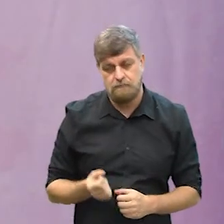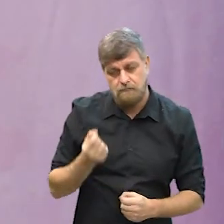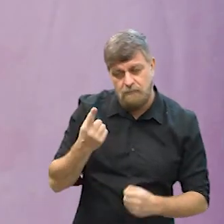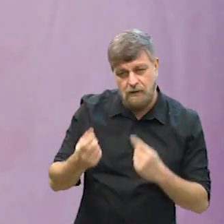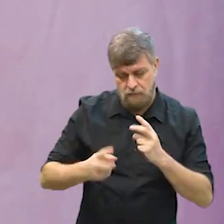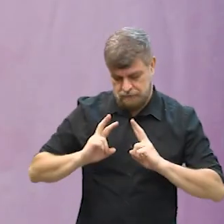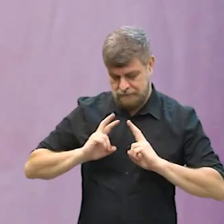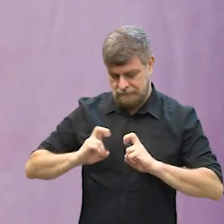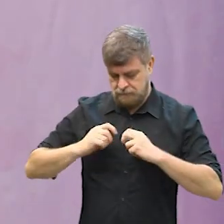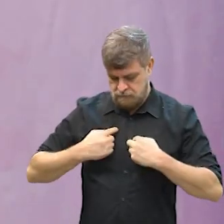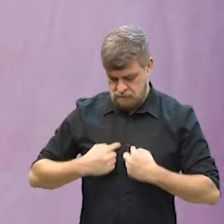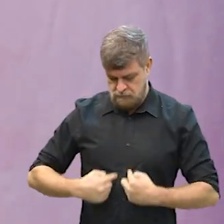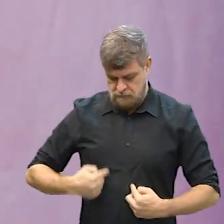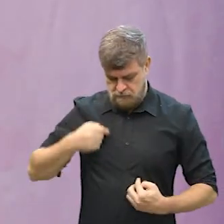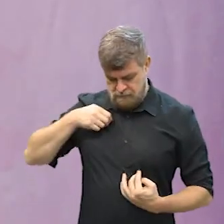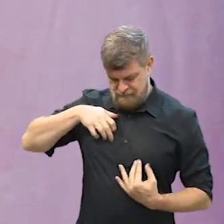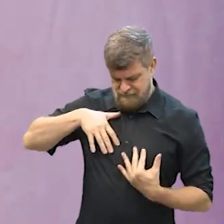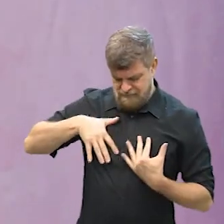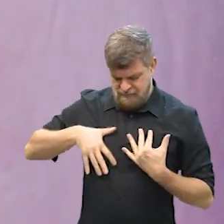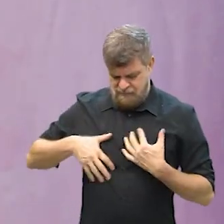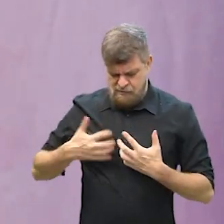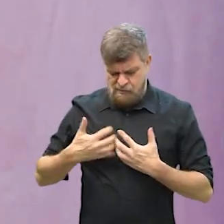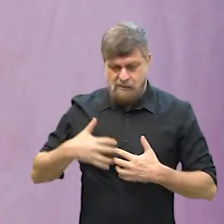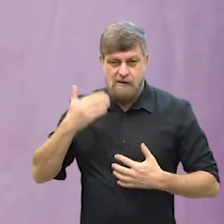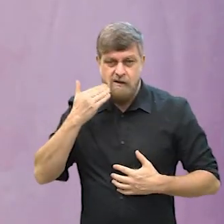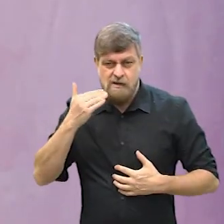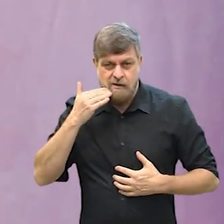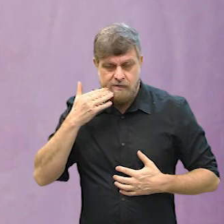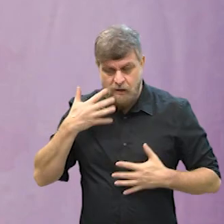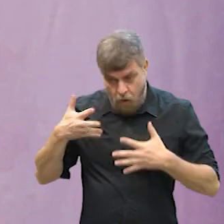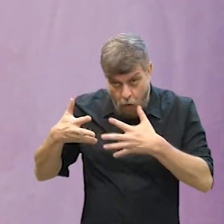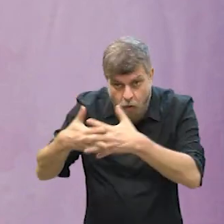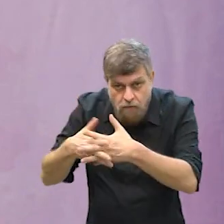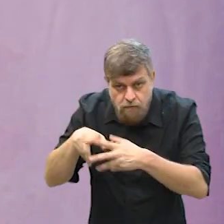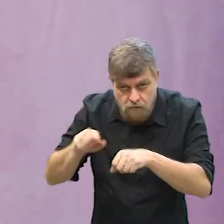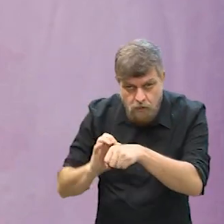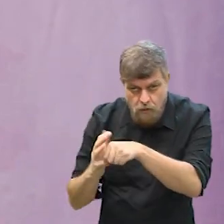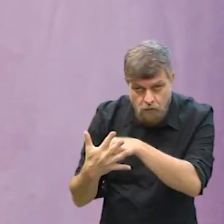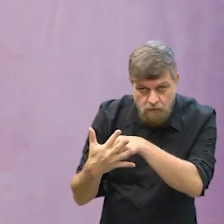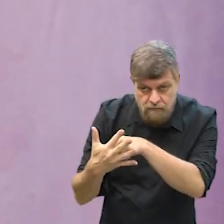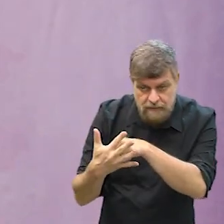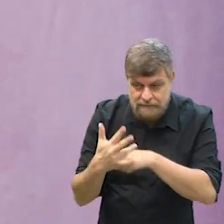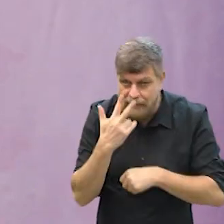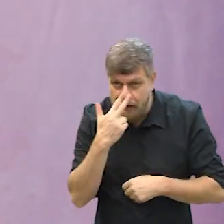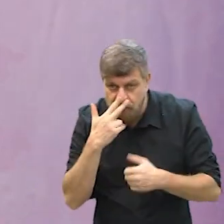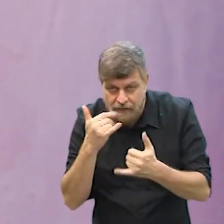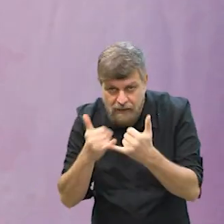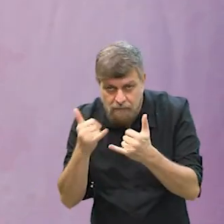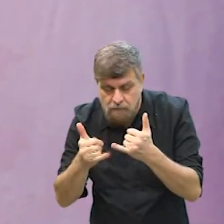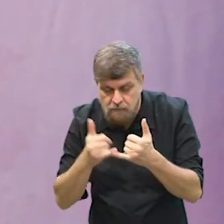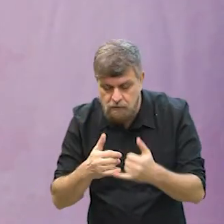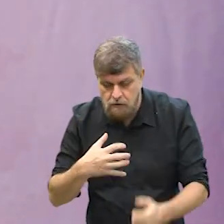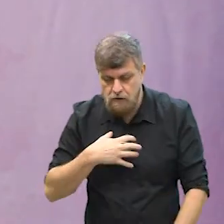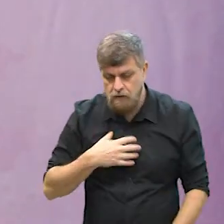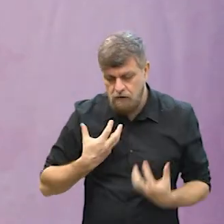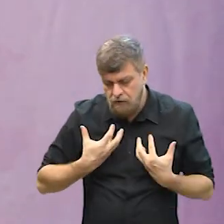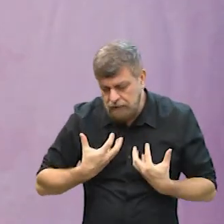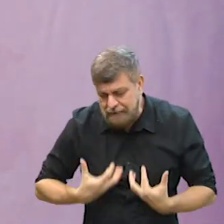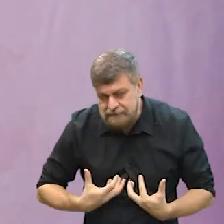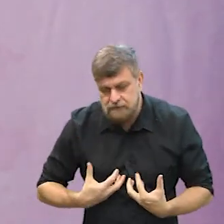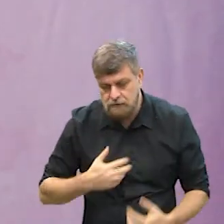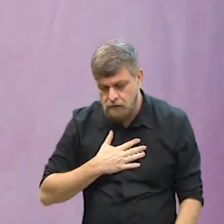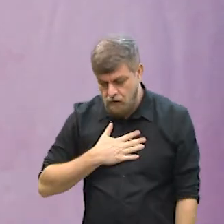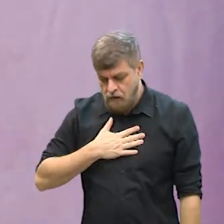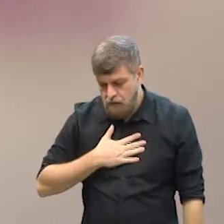Alguns sintomas da hipertensão pulmonar podem ser confundidos com a Covid-19, falta de ar, cansaço,